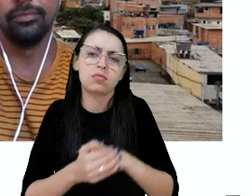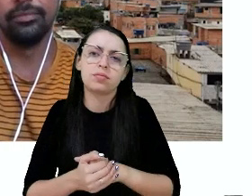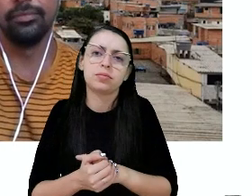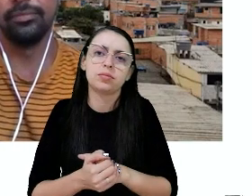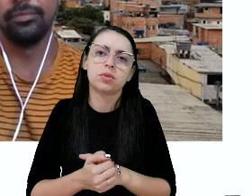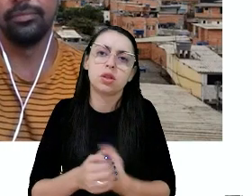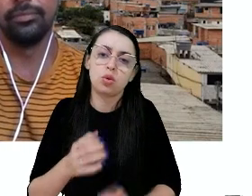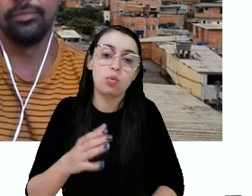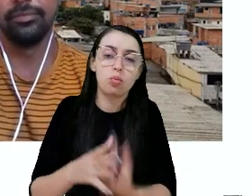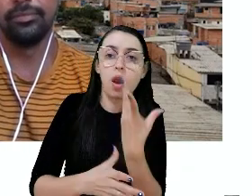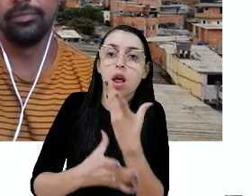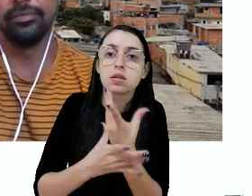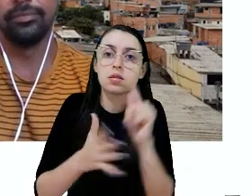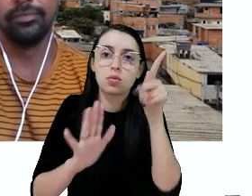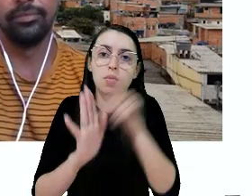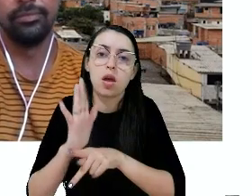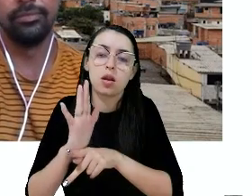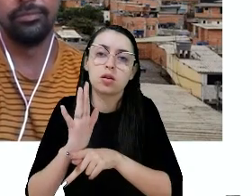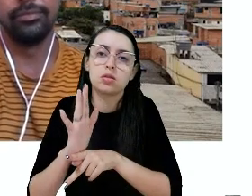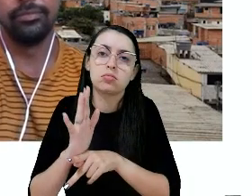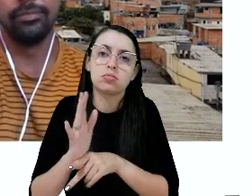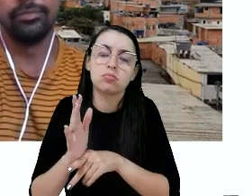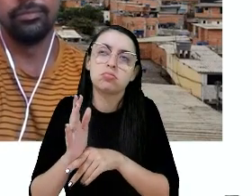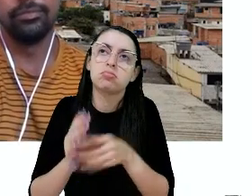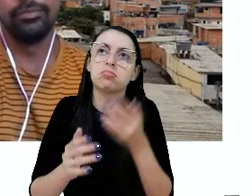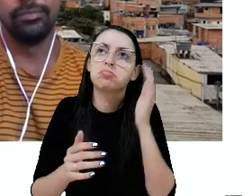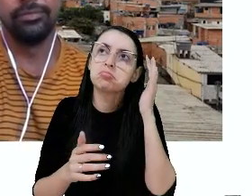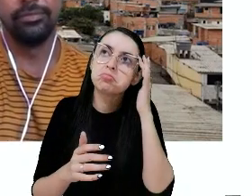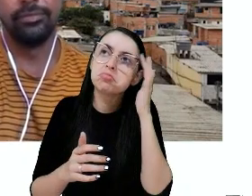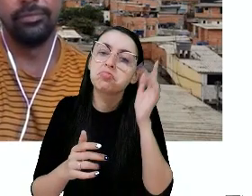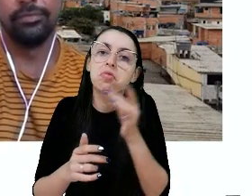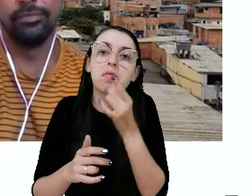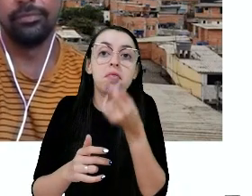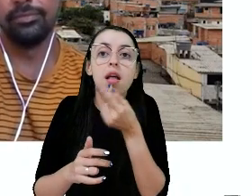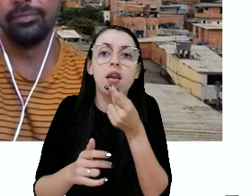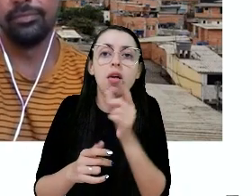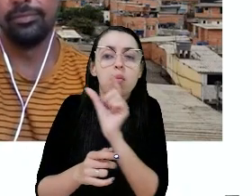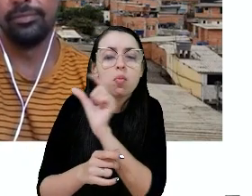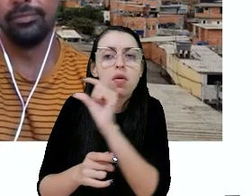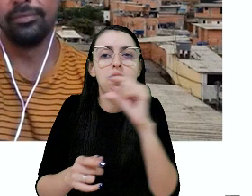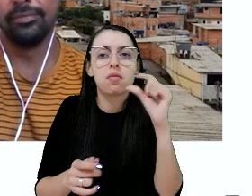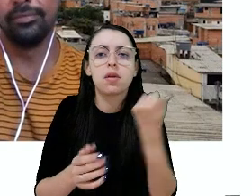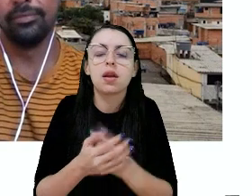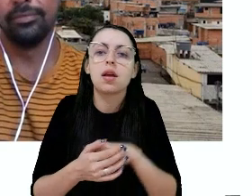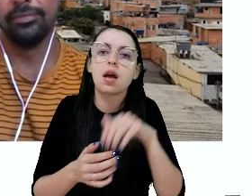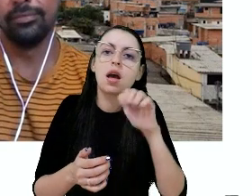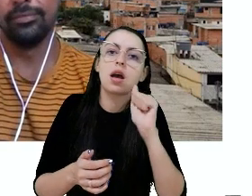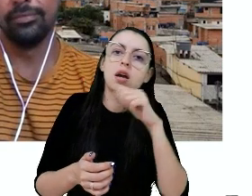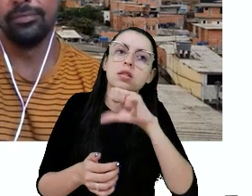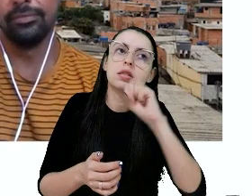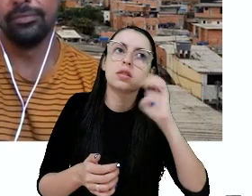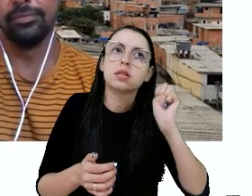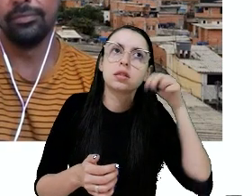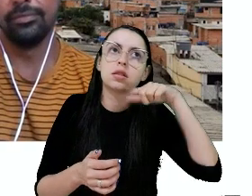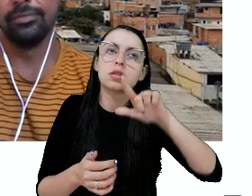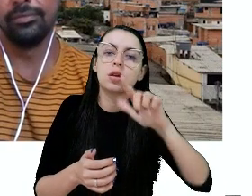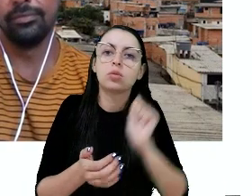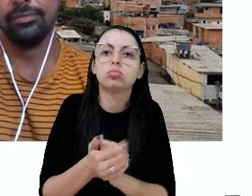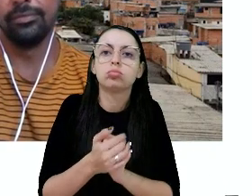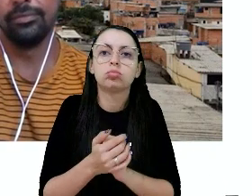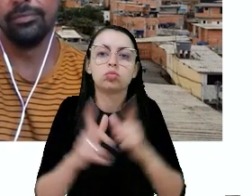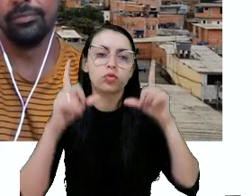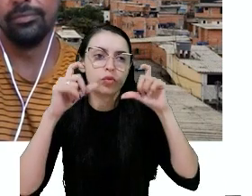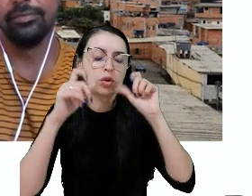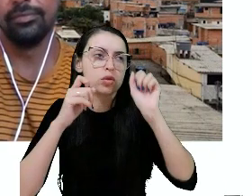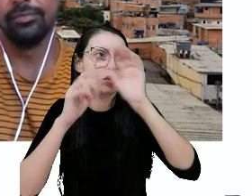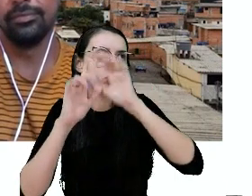que nasceu esse projeto? Em síntese, eu vou usar uma frase do Ansel Adams, um fotógrafo americano,